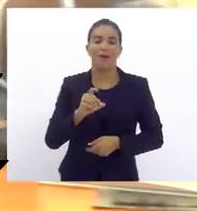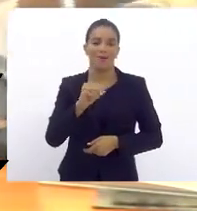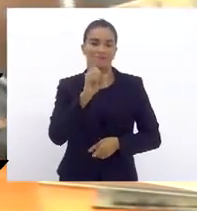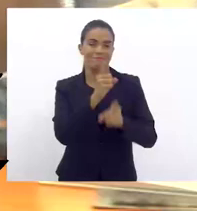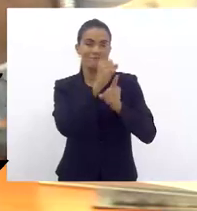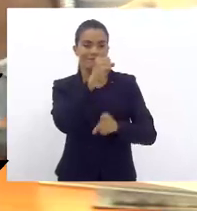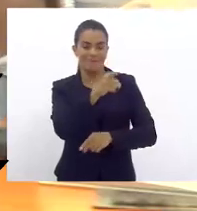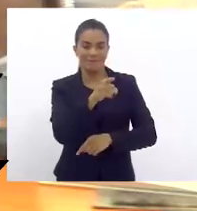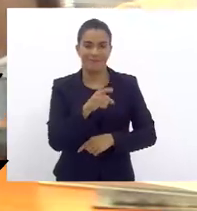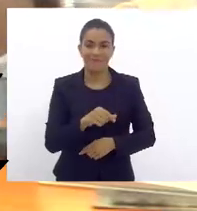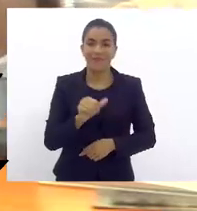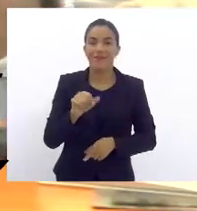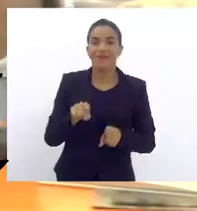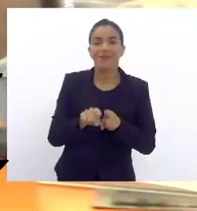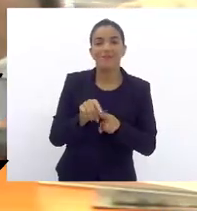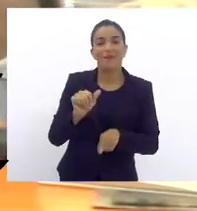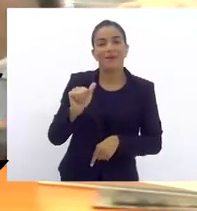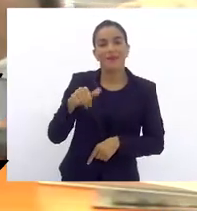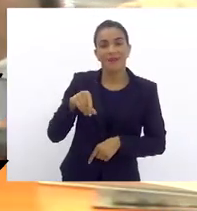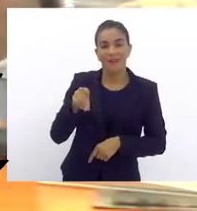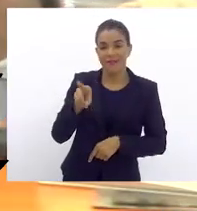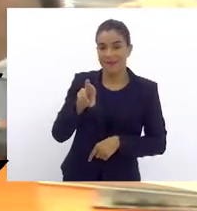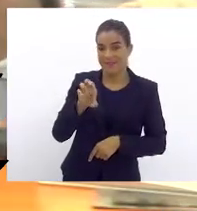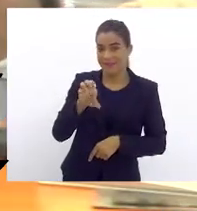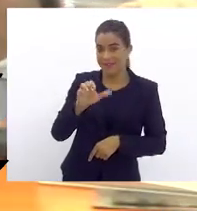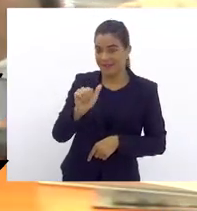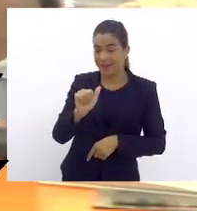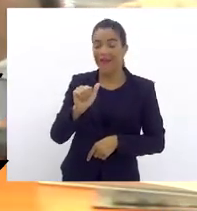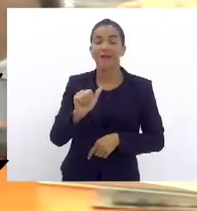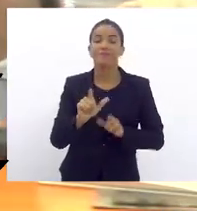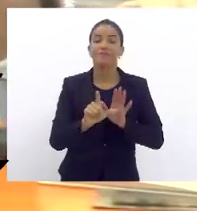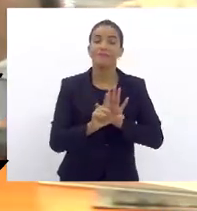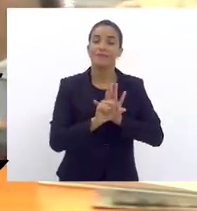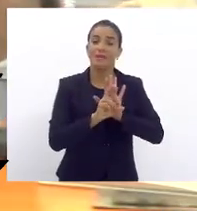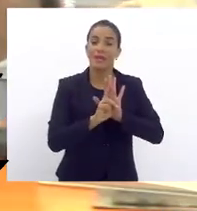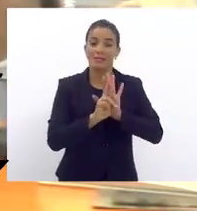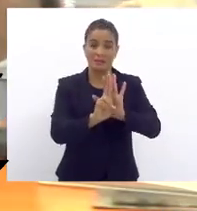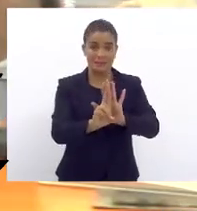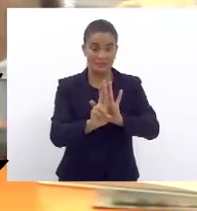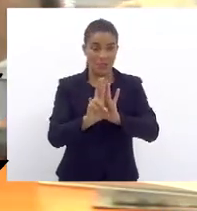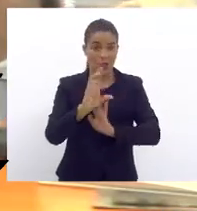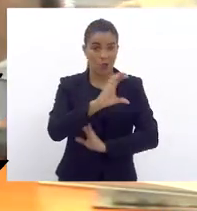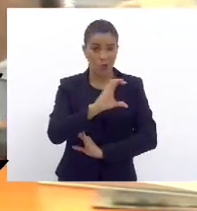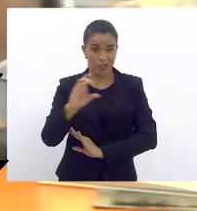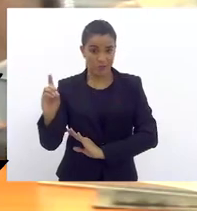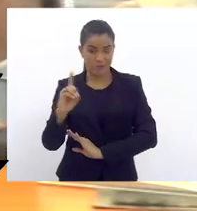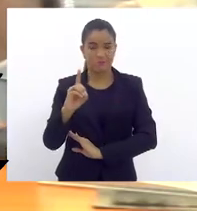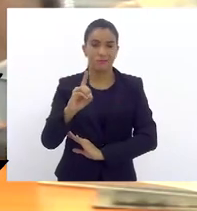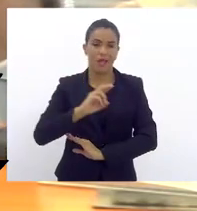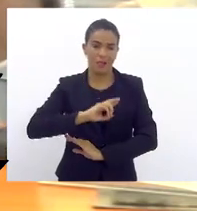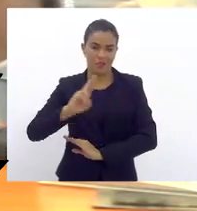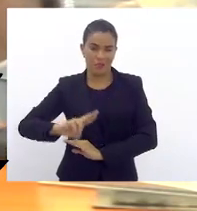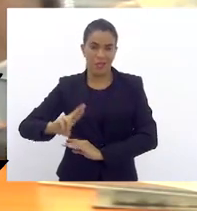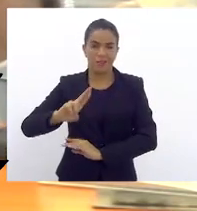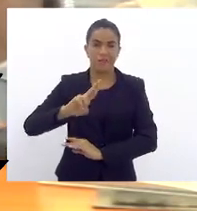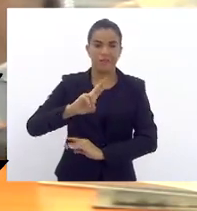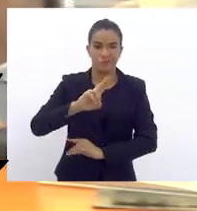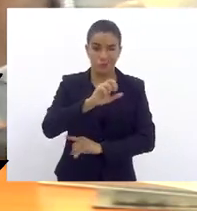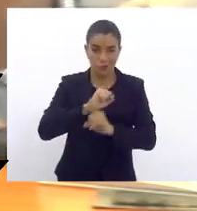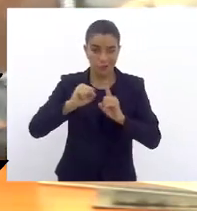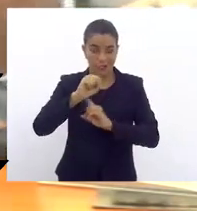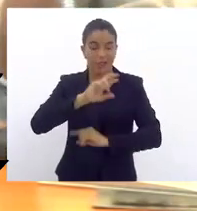Andreia Lima que está representando é da coordenação da diversidade religiosa assistente social Cadê